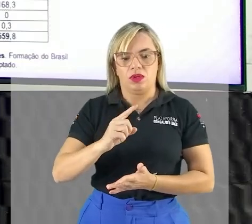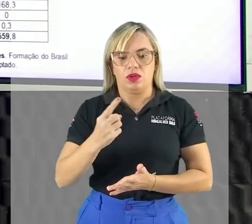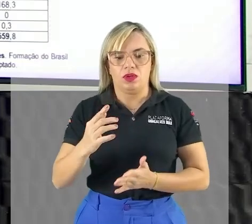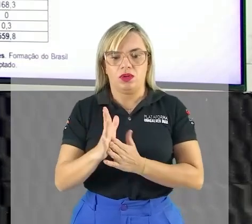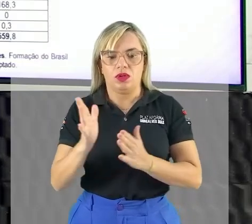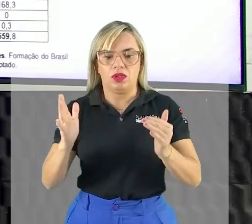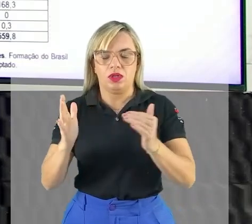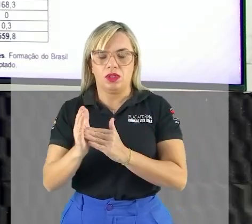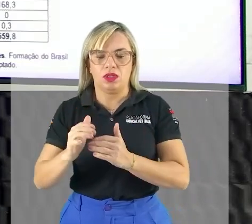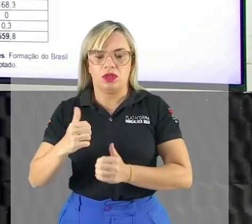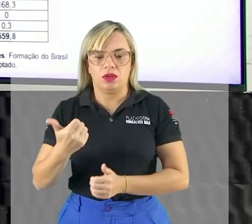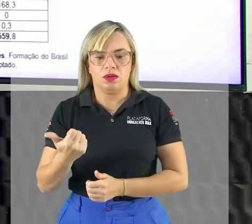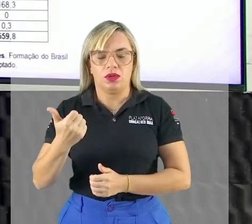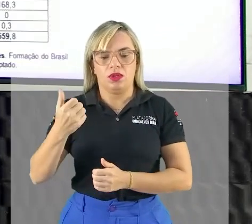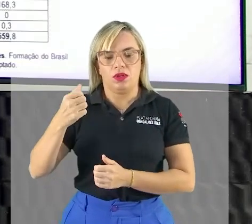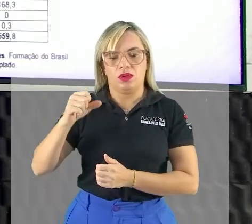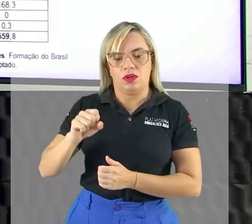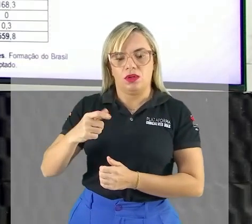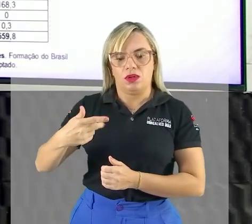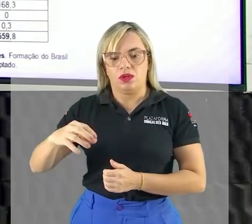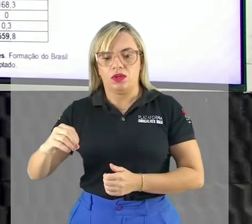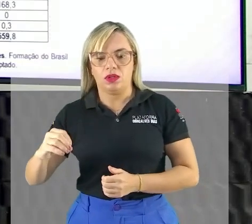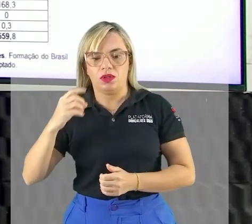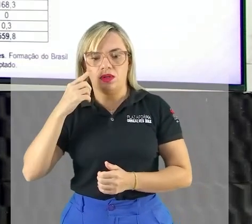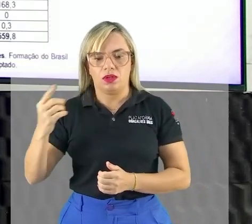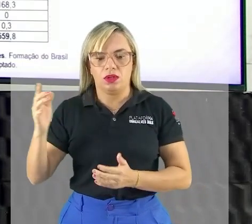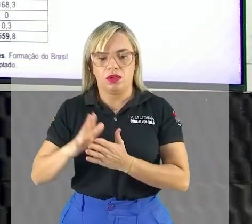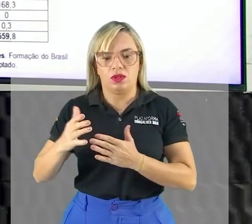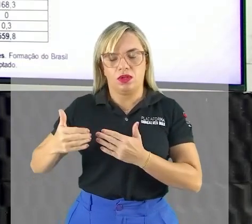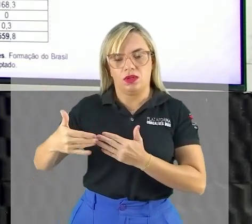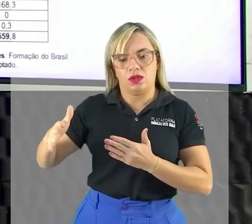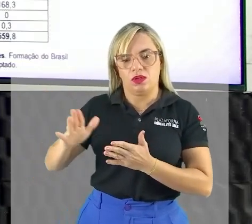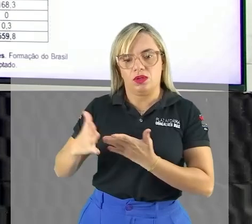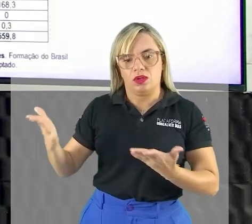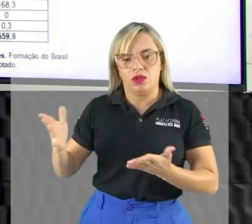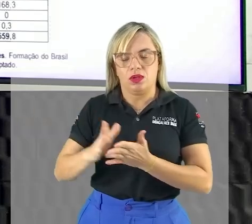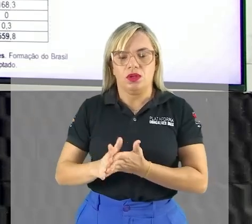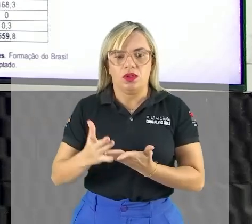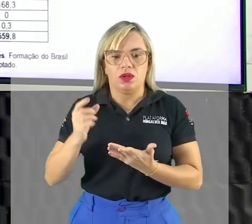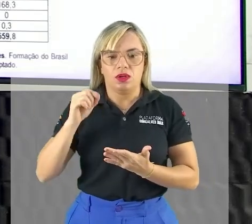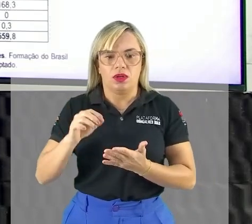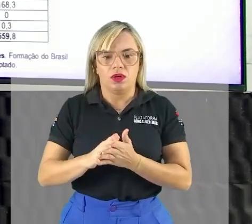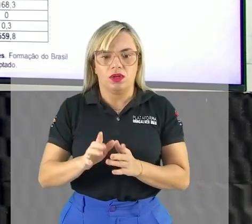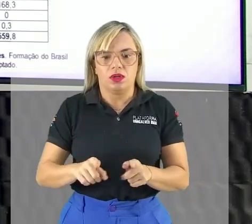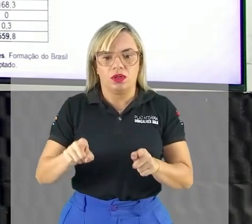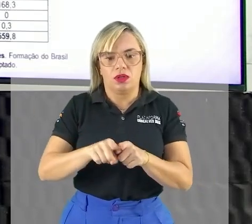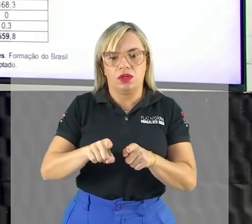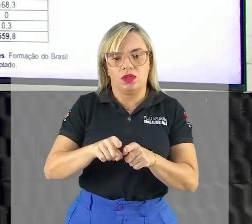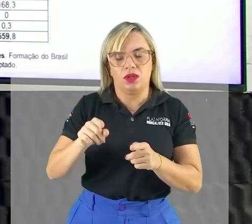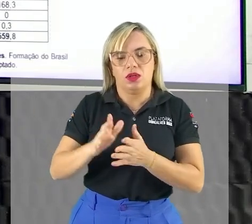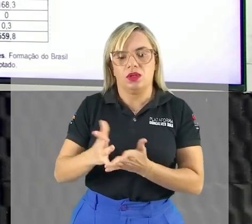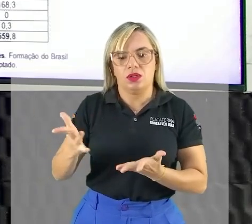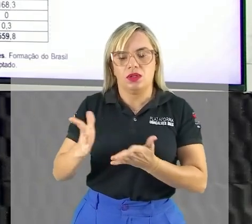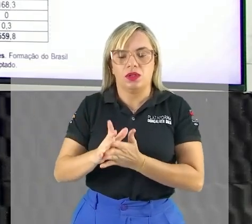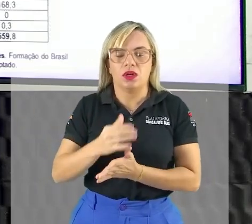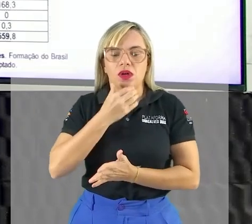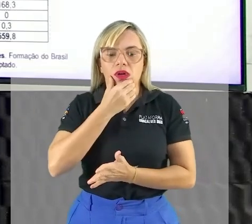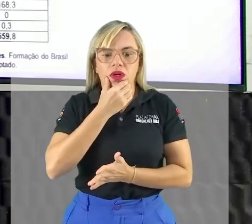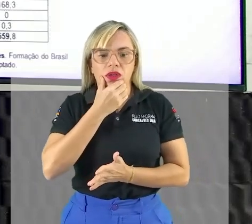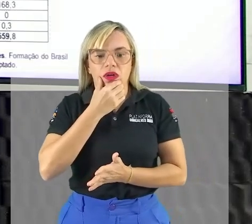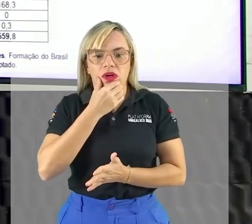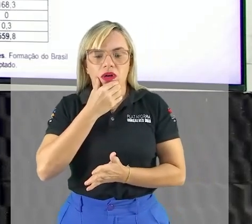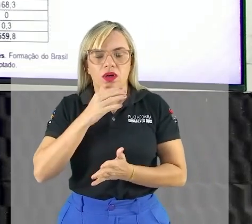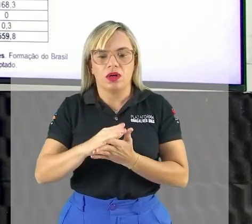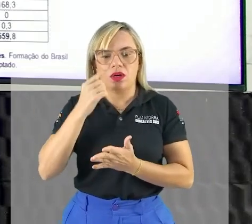E aí fala do Brasil também claro da América inglesa né tá ali britânica e Estados Unidos e Vejam o quantitativo né aqui do